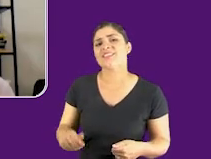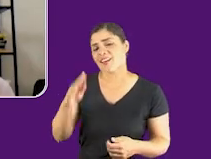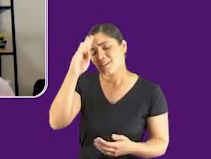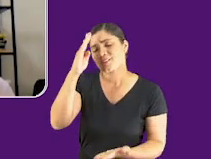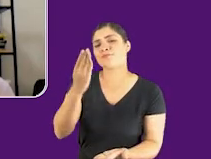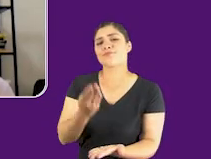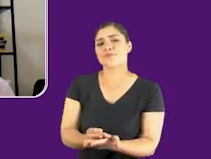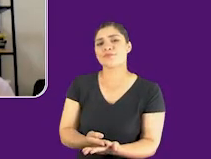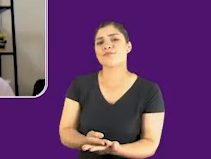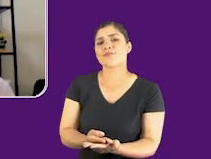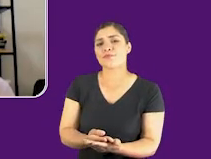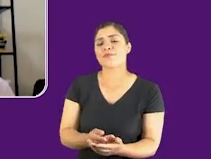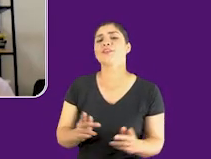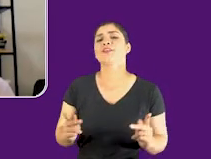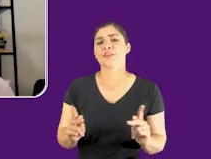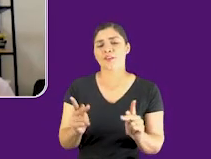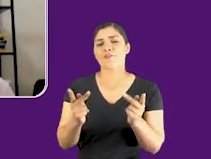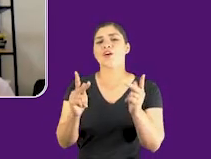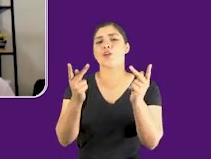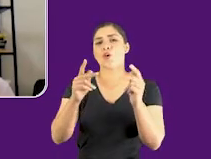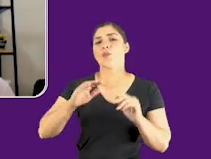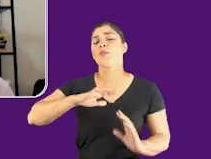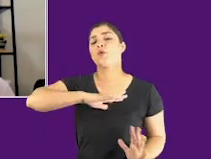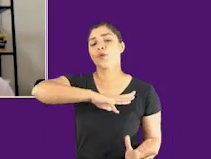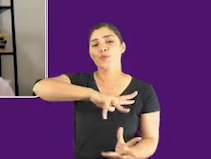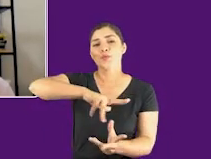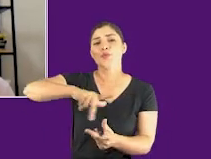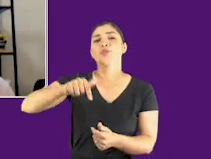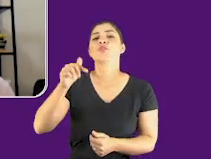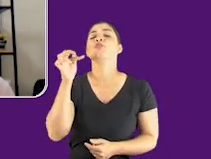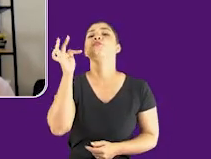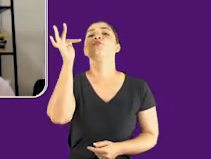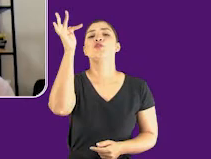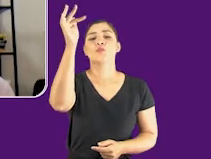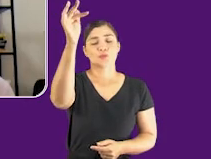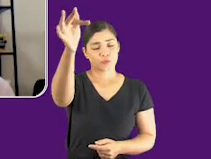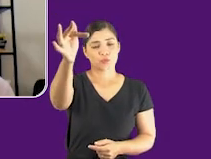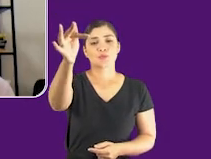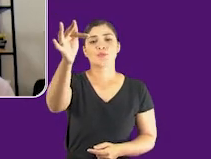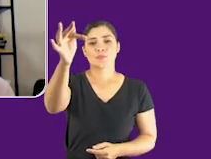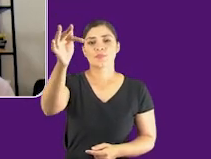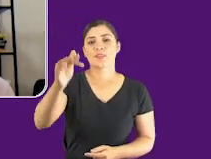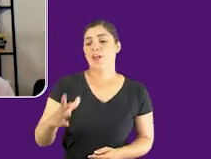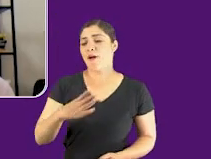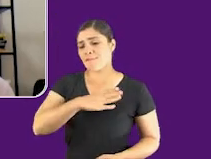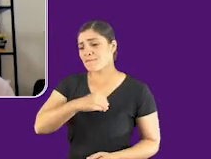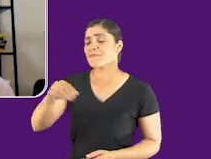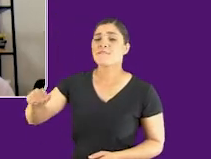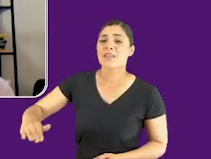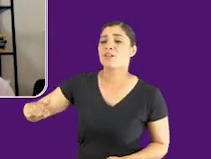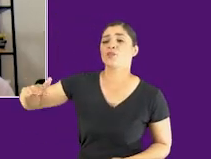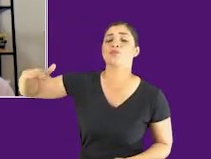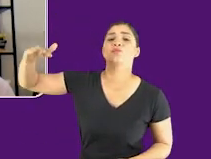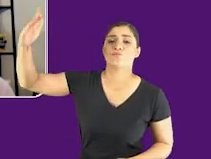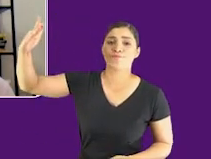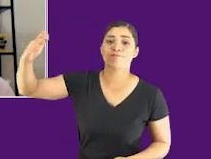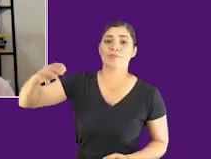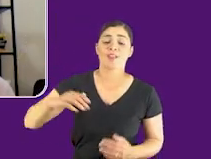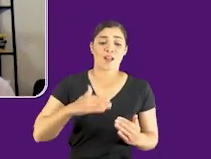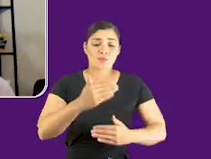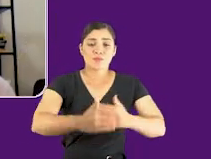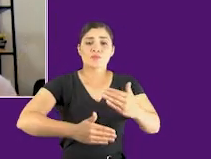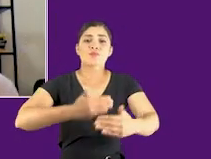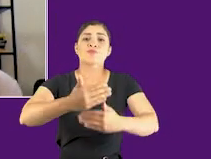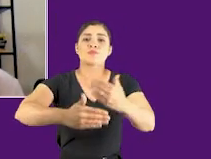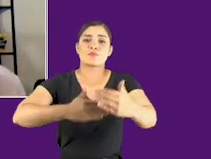acreditar que vale apenas para o futuro do seus filhos para os futuros dos seus netos